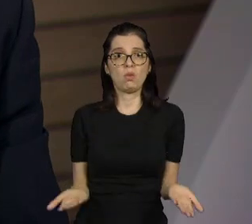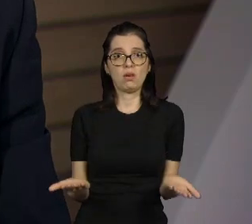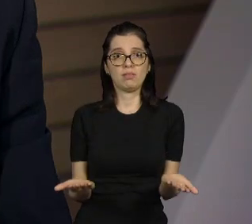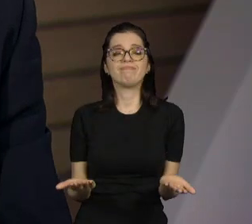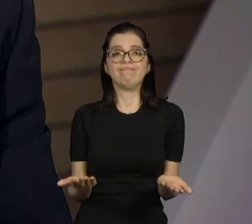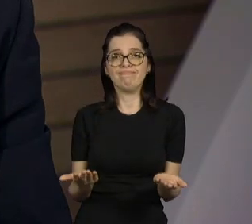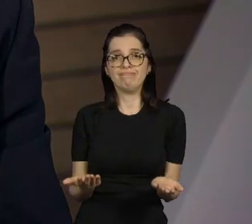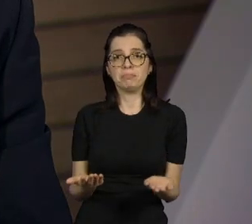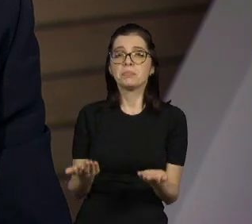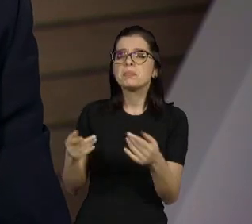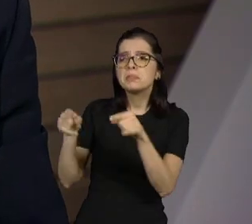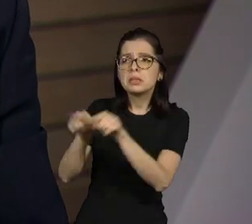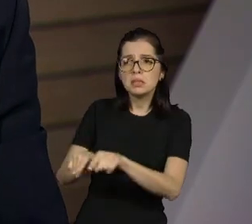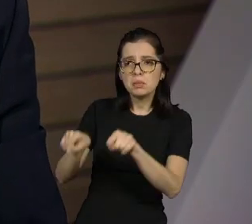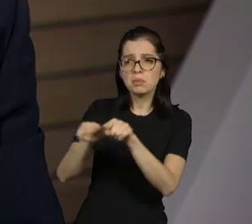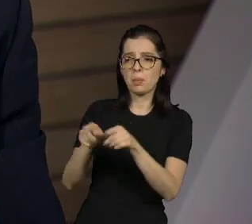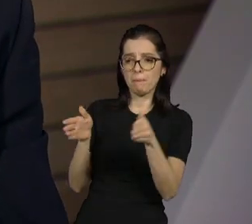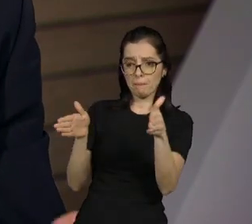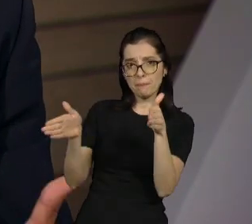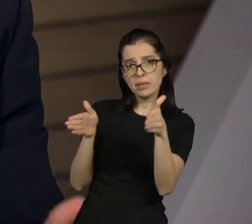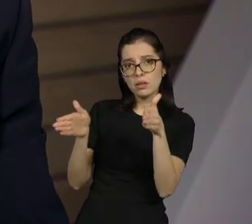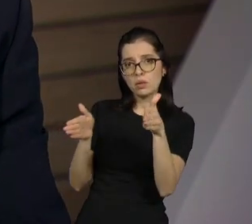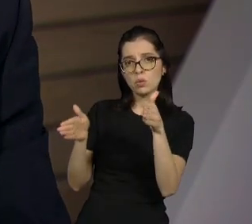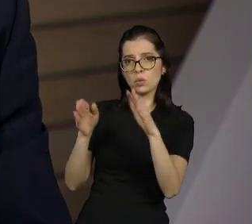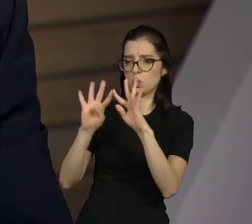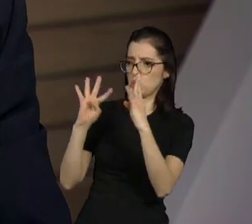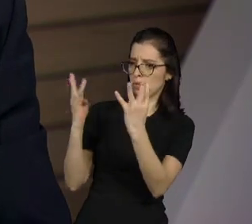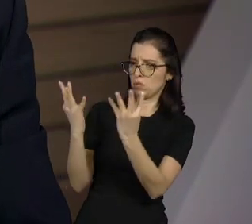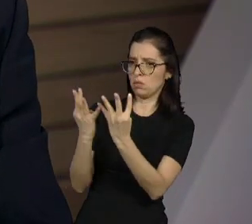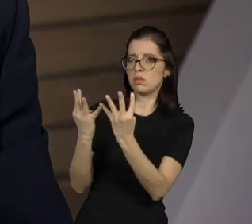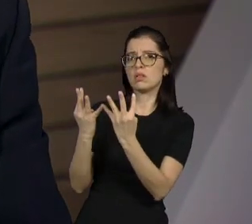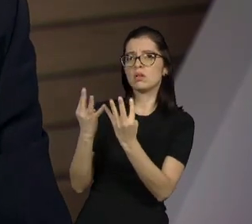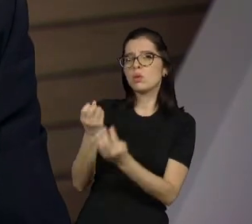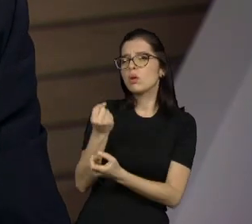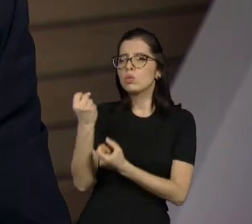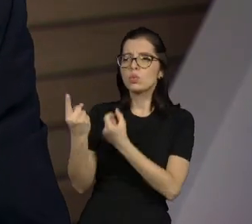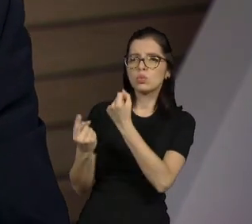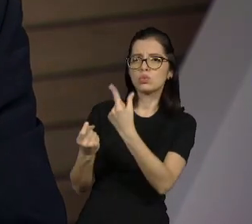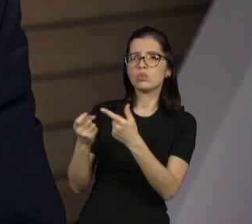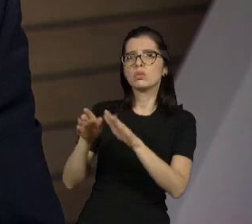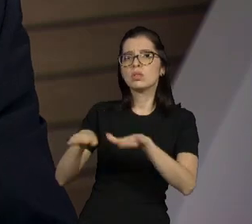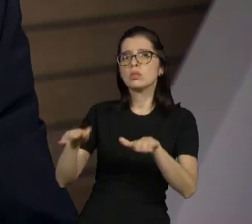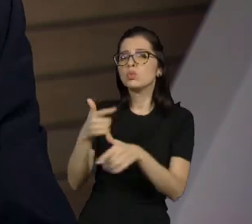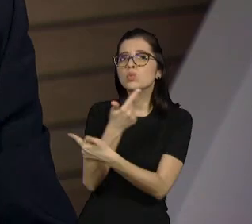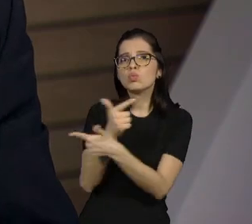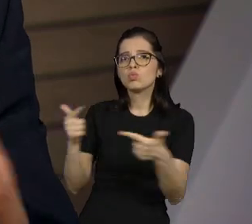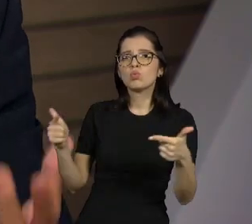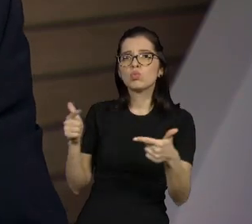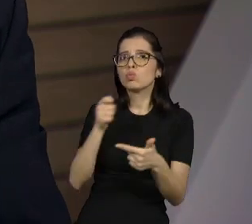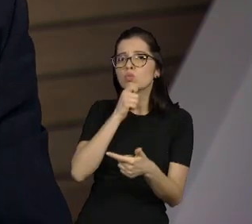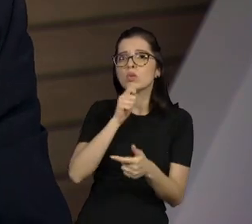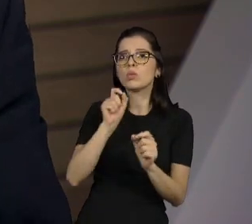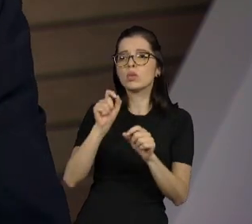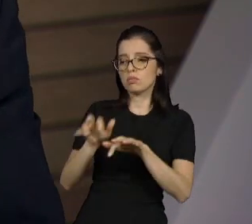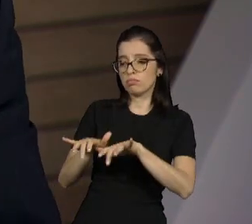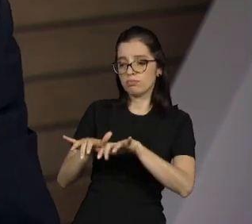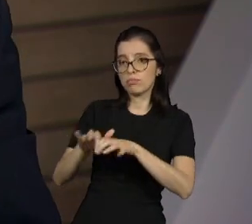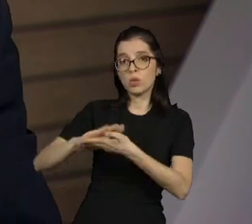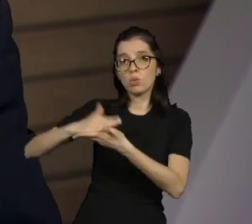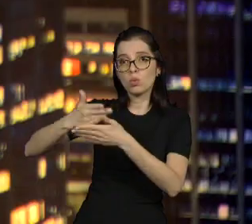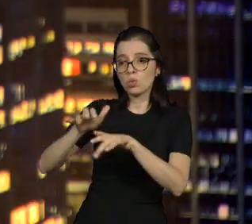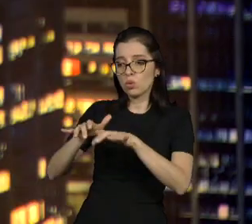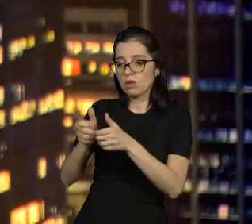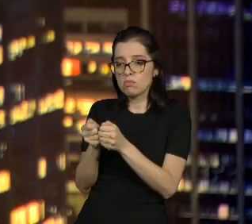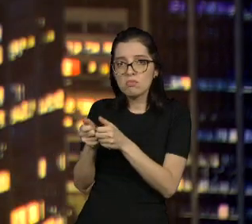situação nessa pandemia de que muitos alunos, muitos estudantes não têm acesso a computador, à internet, para poder fazer